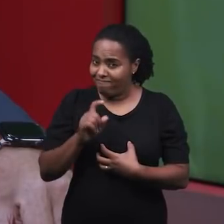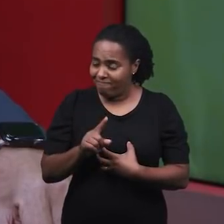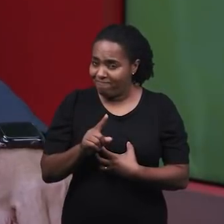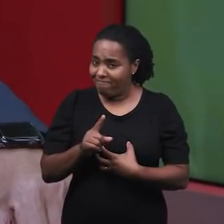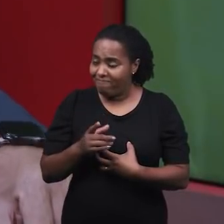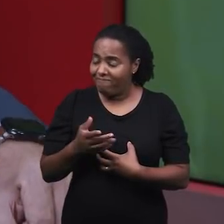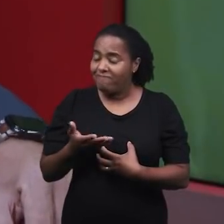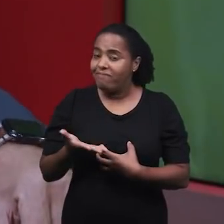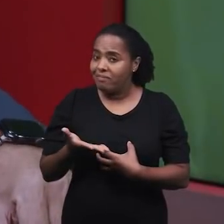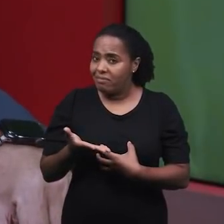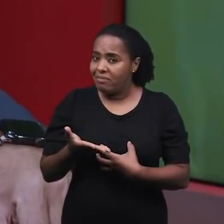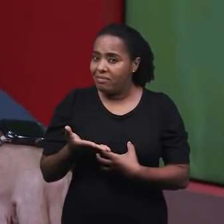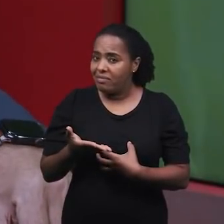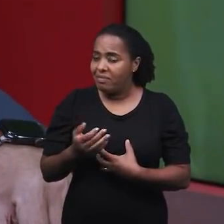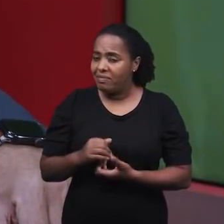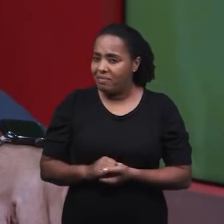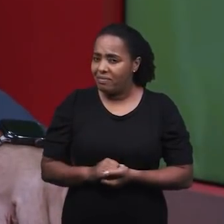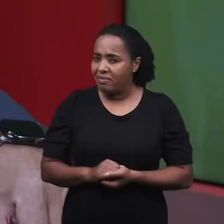aceite